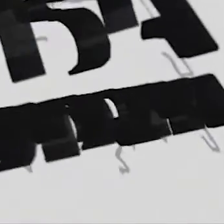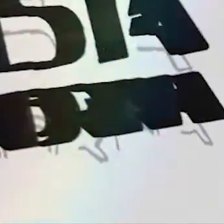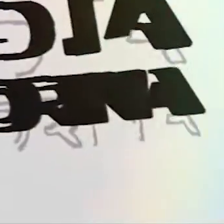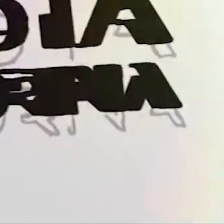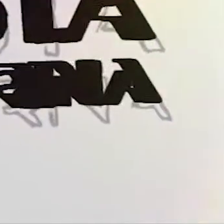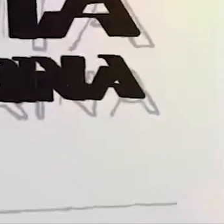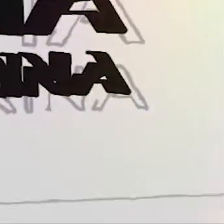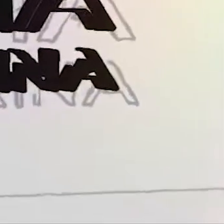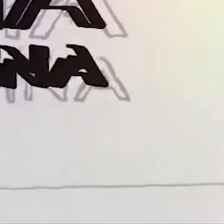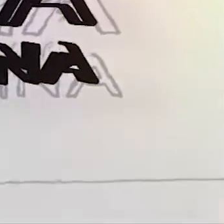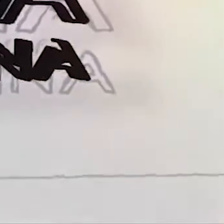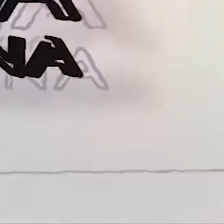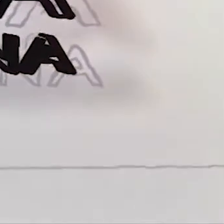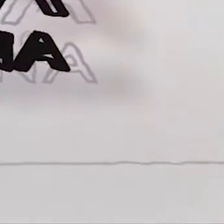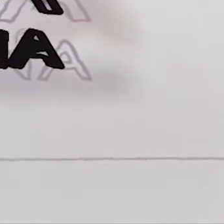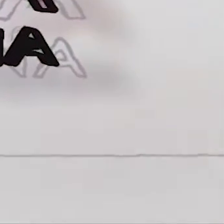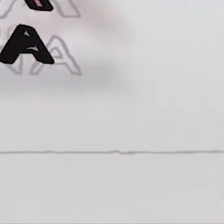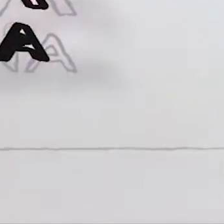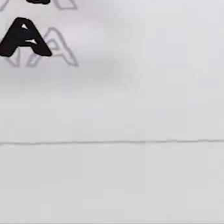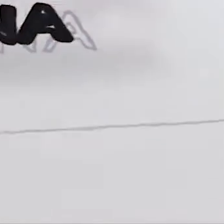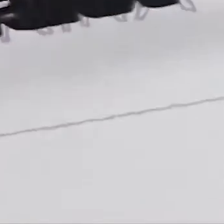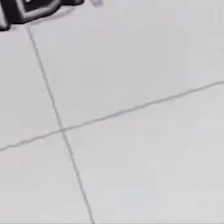E aí